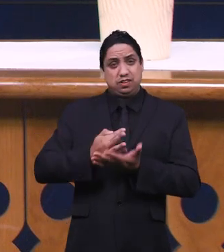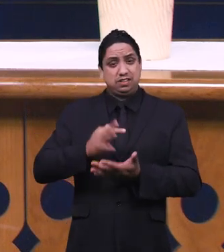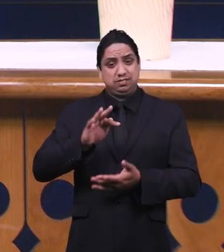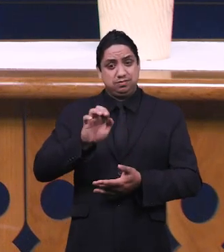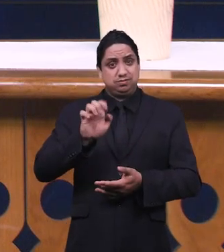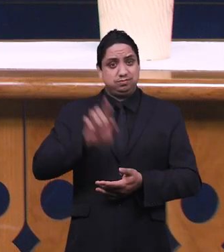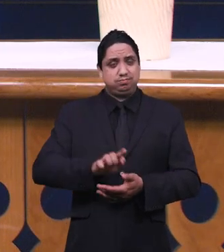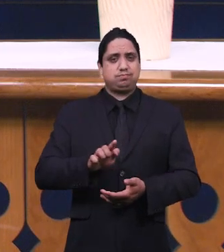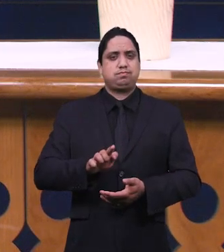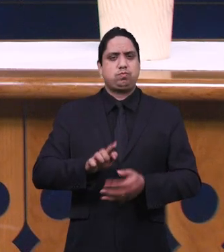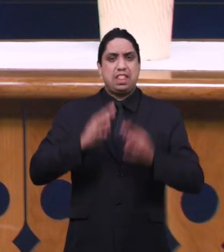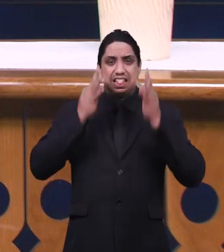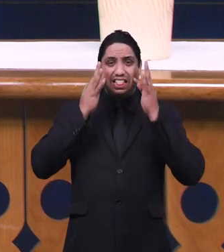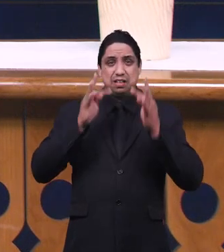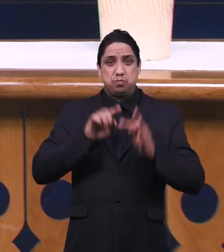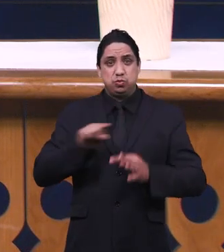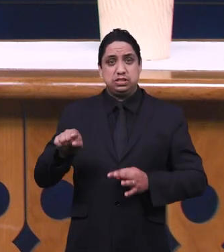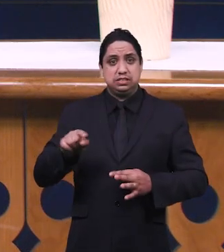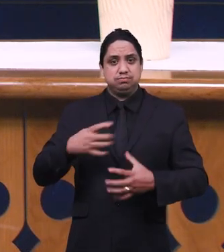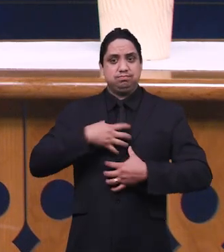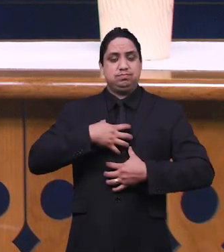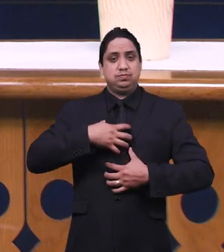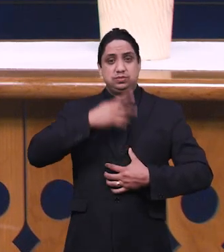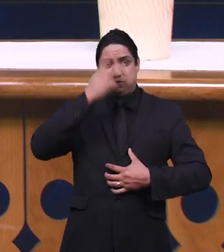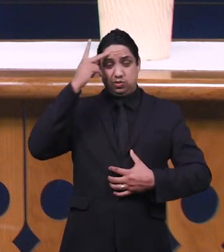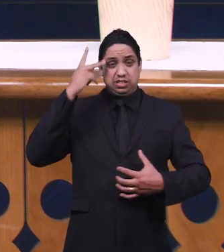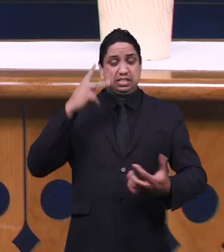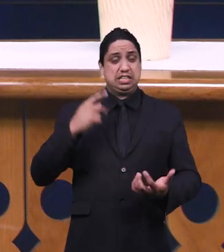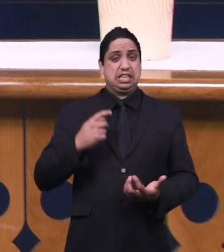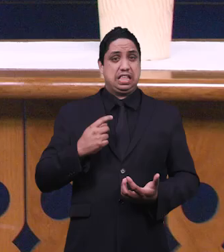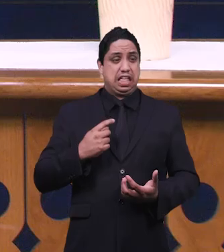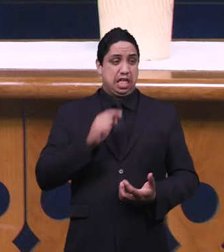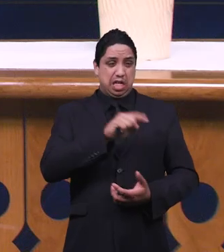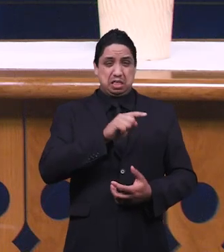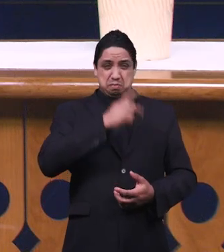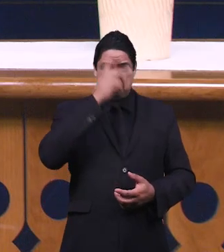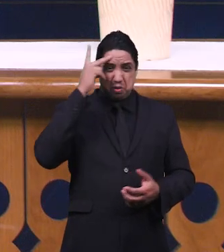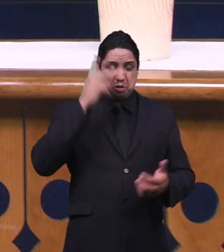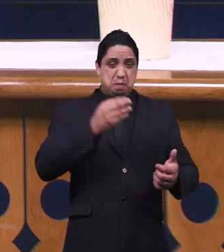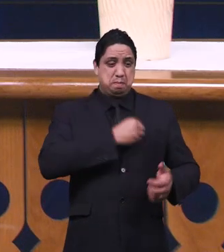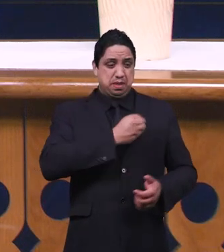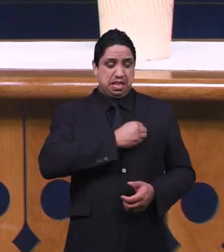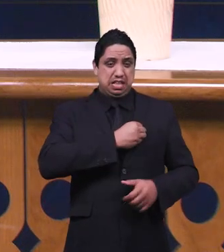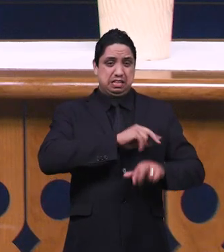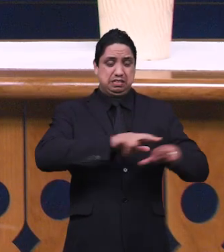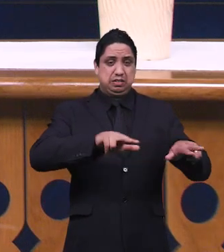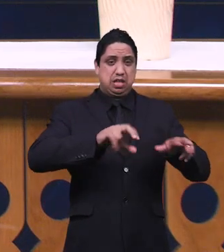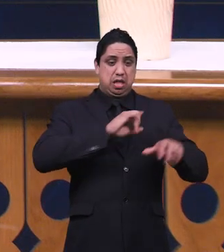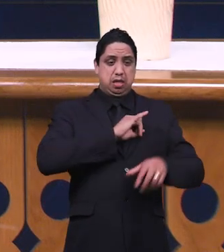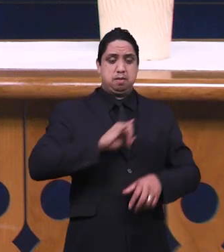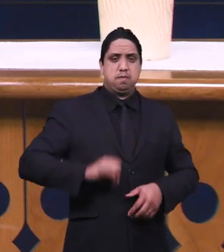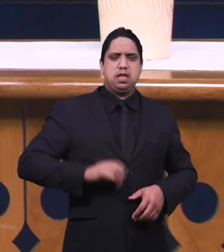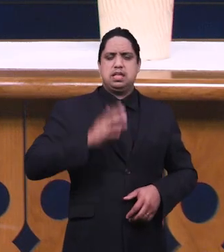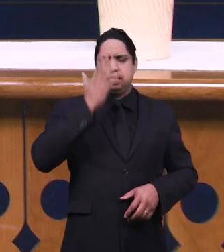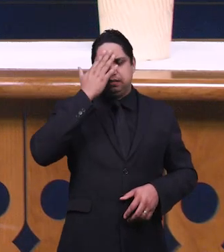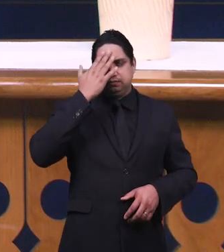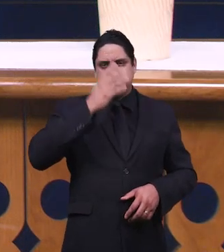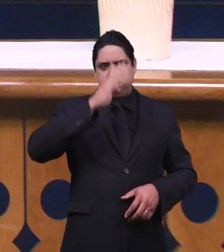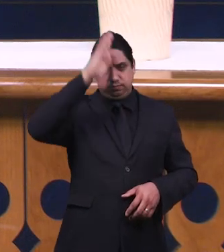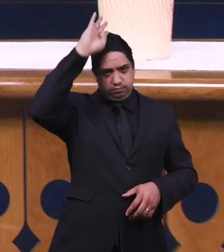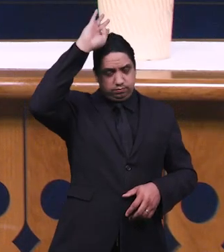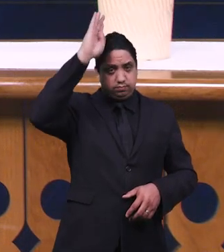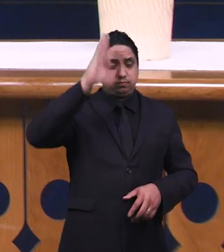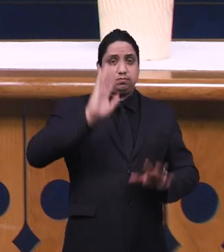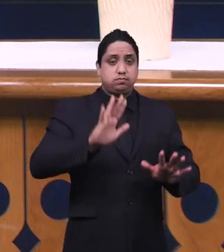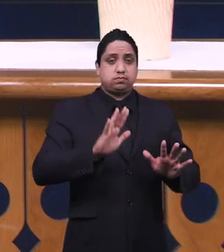testemunho dessa igreja impactava o mundo daquela época, porque era um mundo pagão. O império, apesar de ser o Império